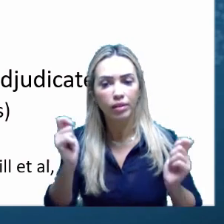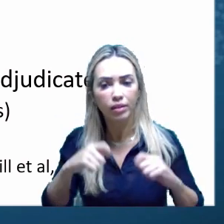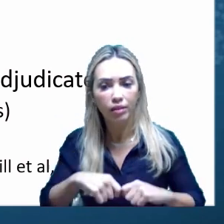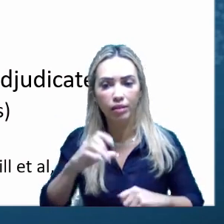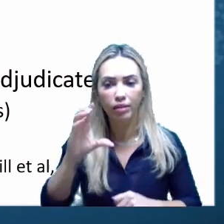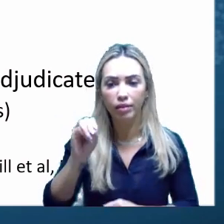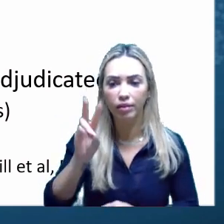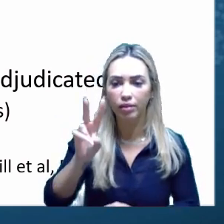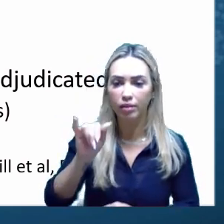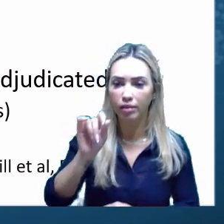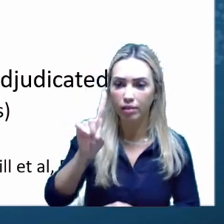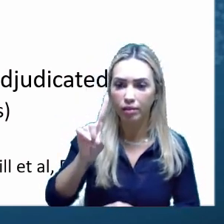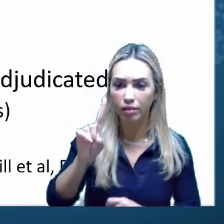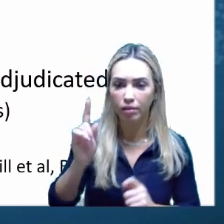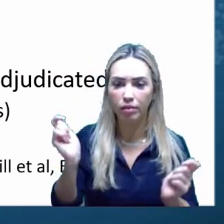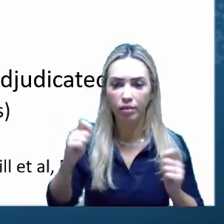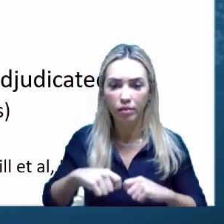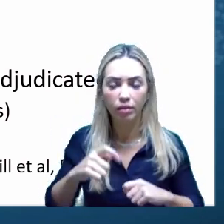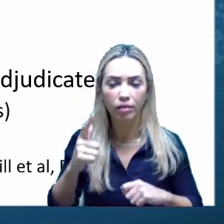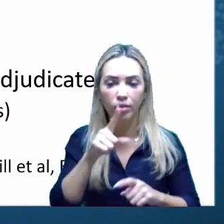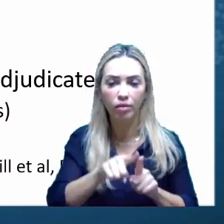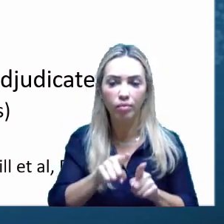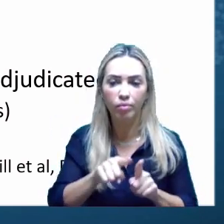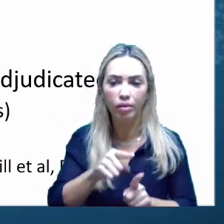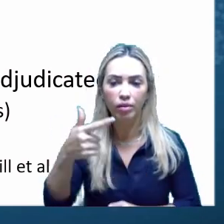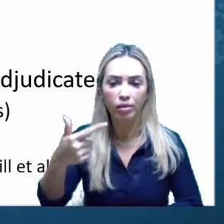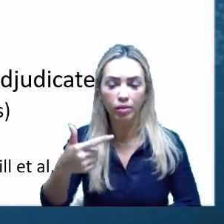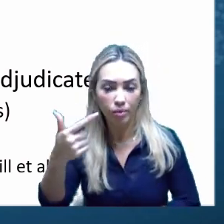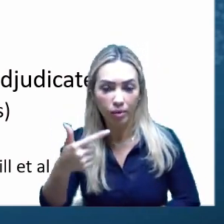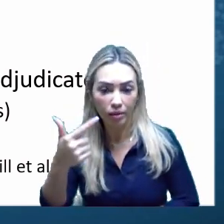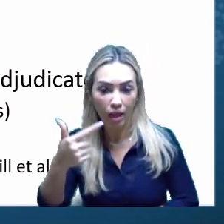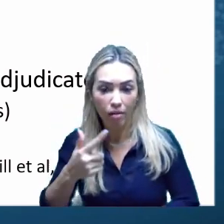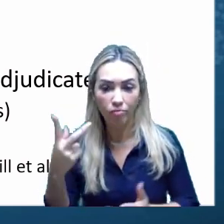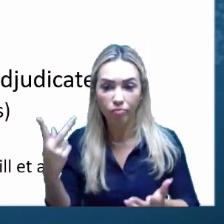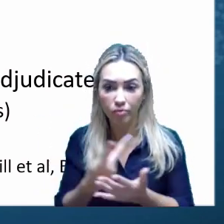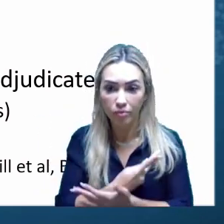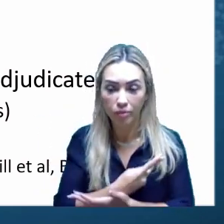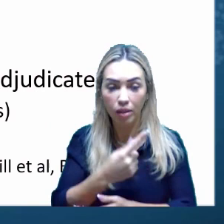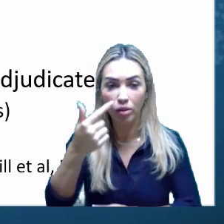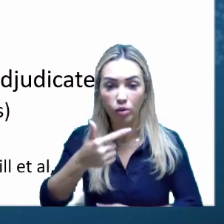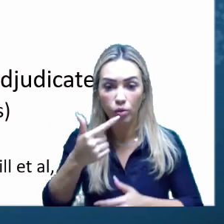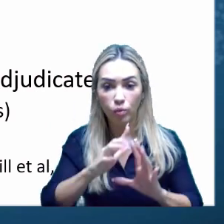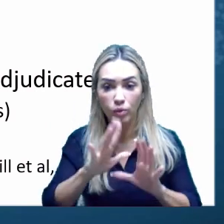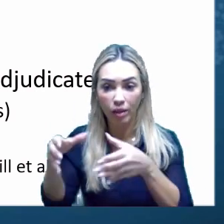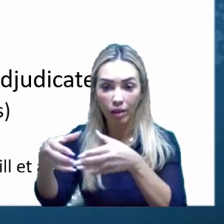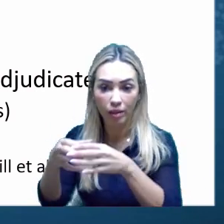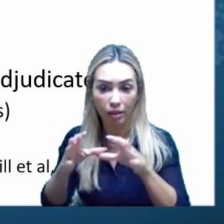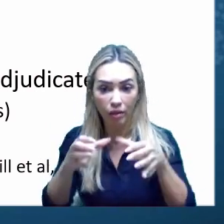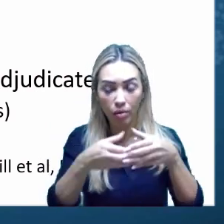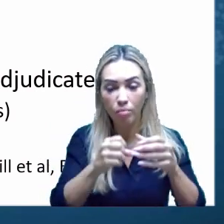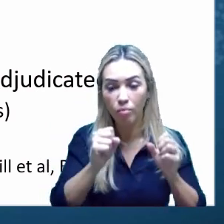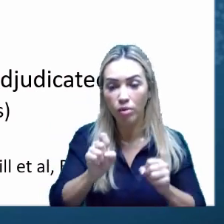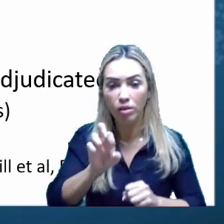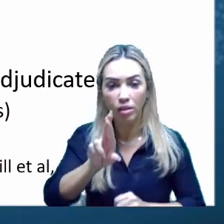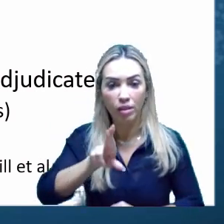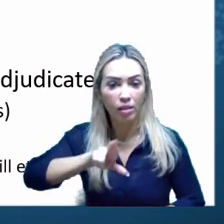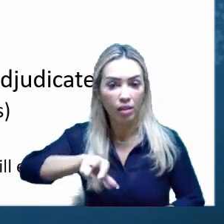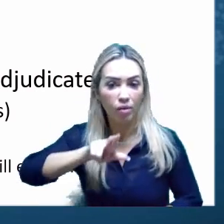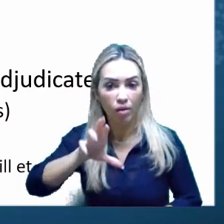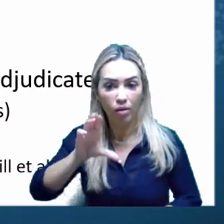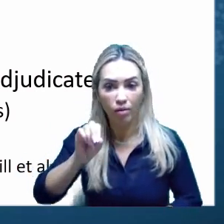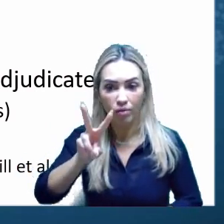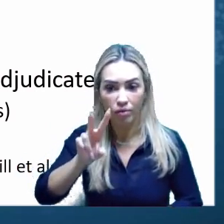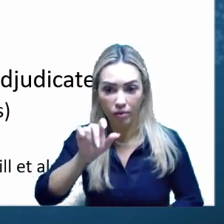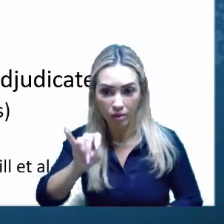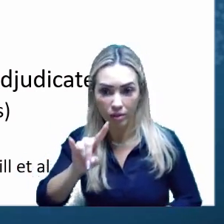Covid e poderia ser secundário, um evento secundário. E a segunda categoria pode ser que não seria Covid, que teria uma